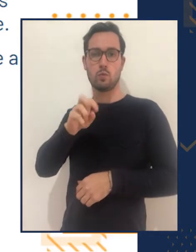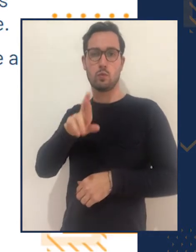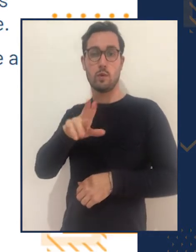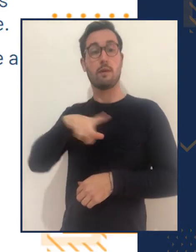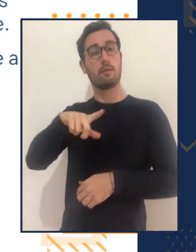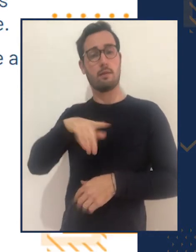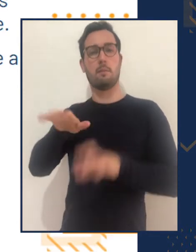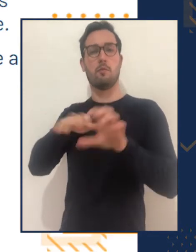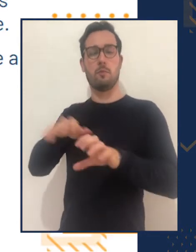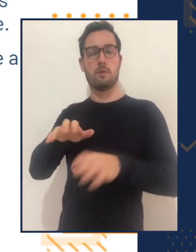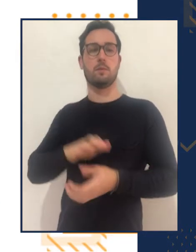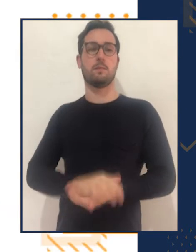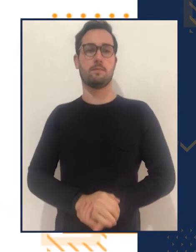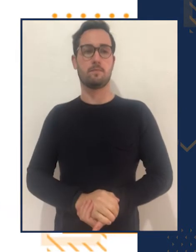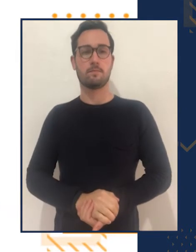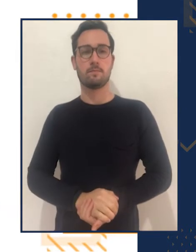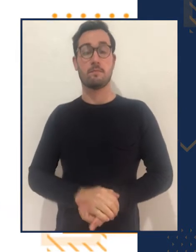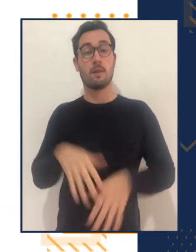por corrente elétrica.